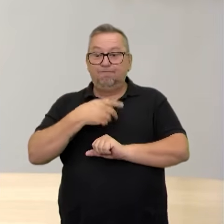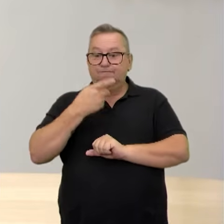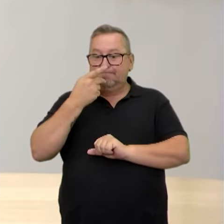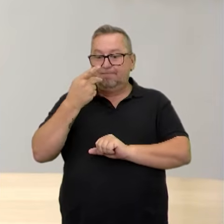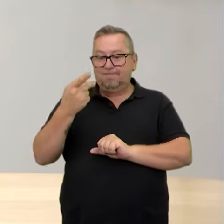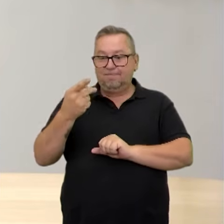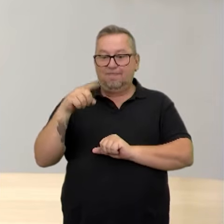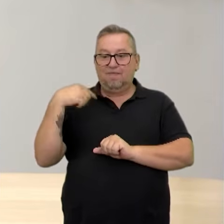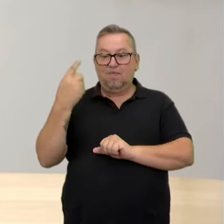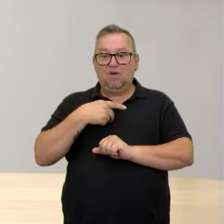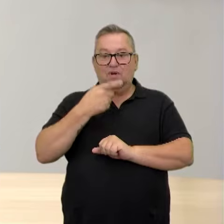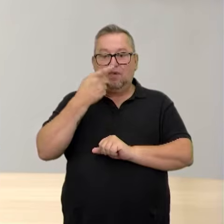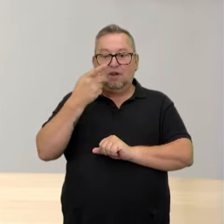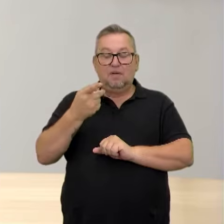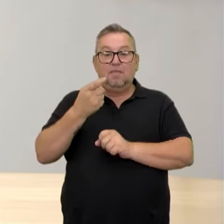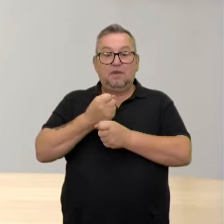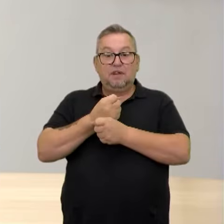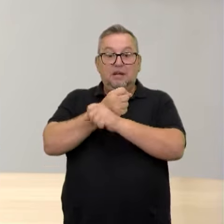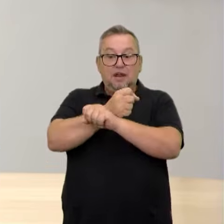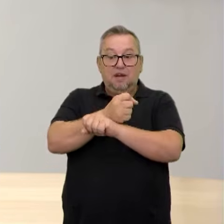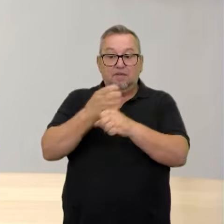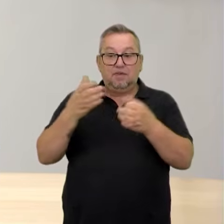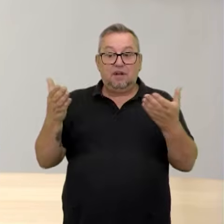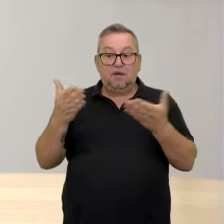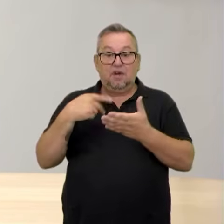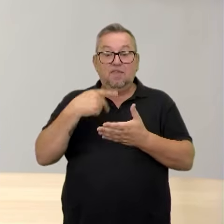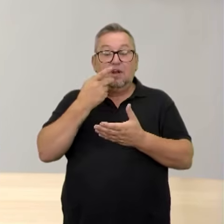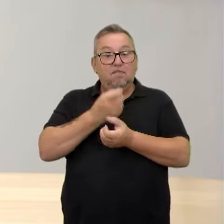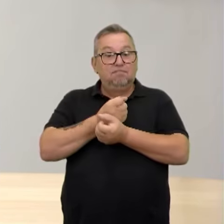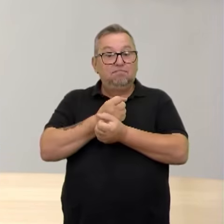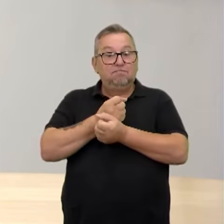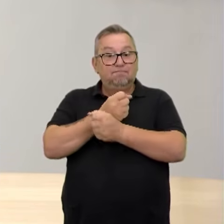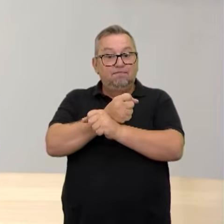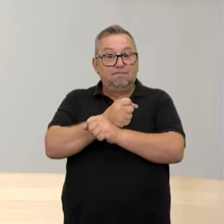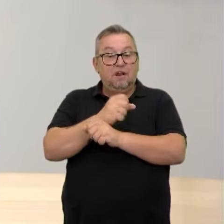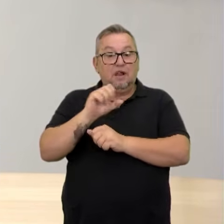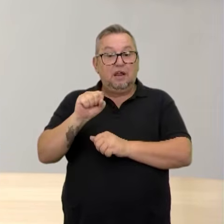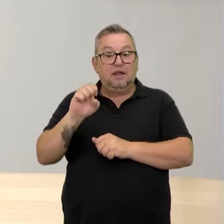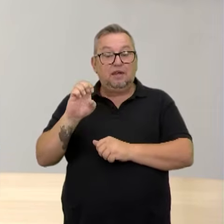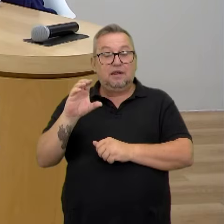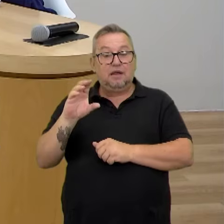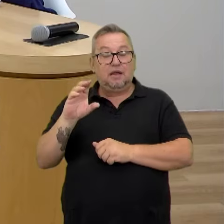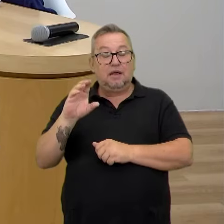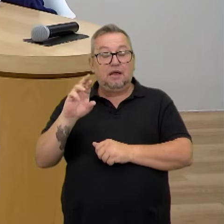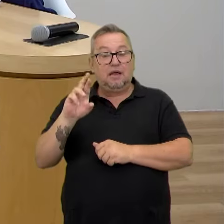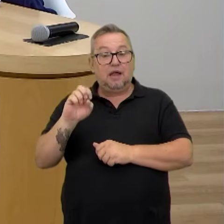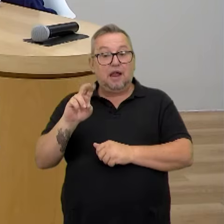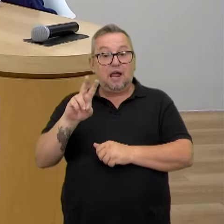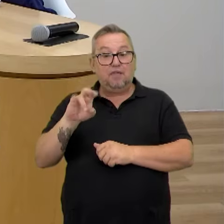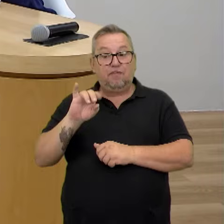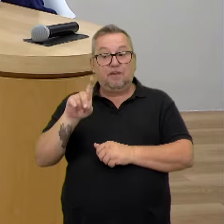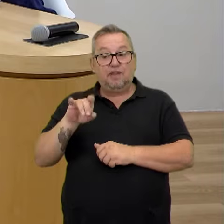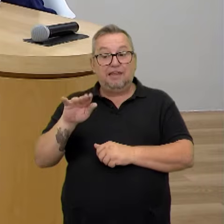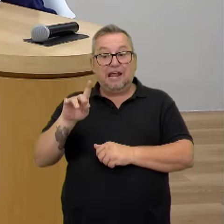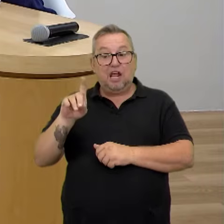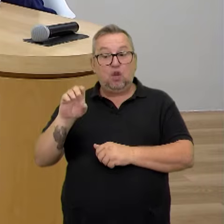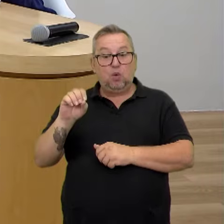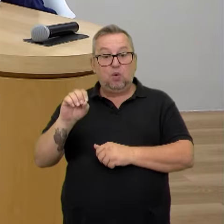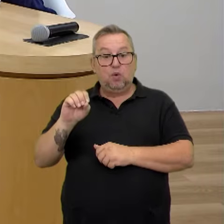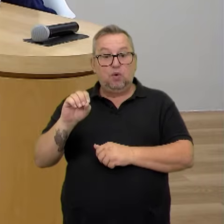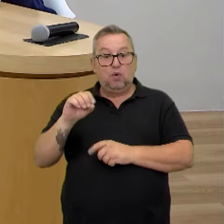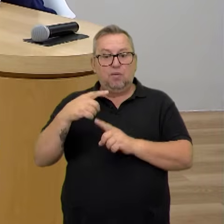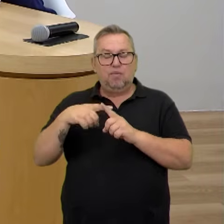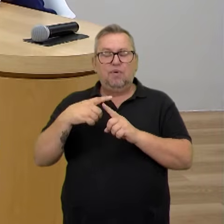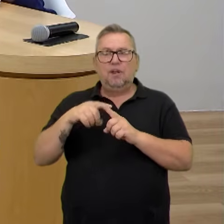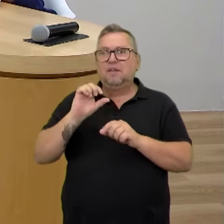Sexto ano, nós falávamos escravos e agora falamos escravizados. E aí eu gostaria que a professora Elaine falasse pra nós, né, sobre esse movimento da